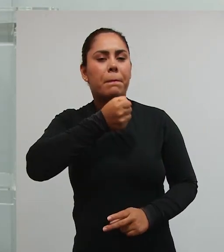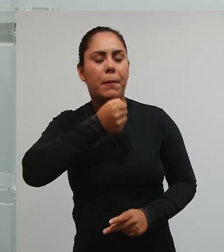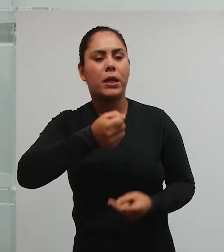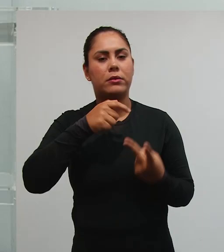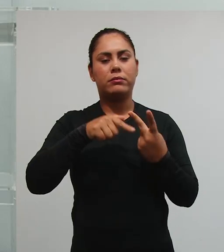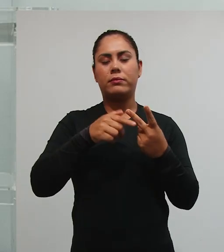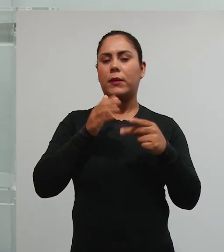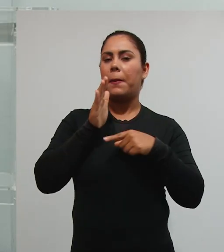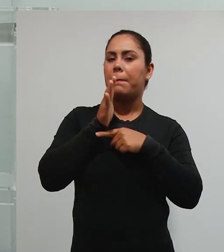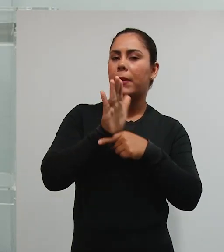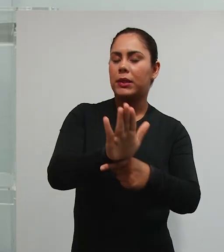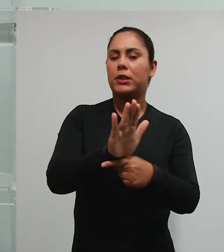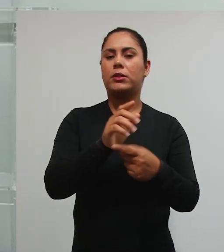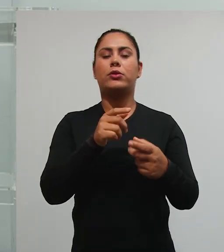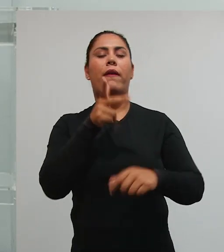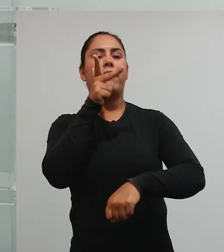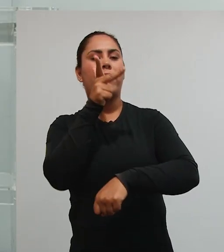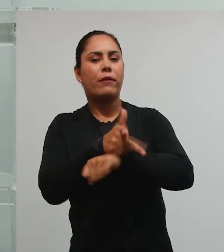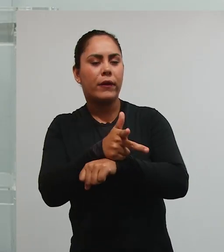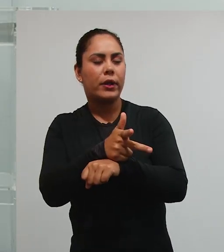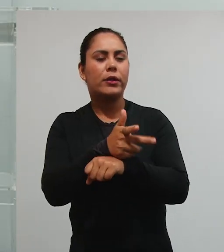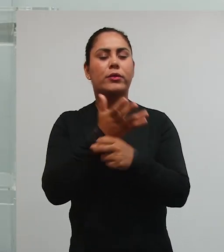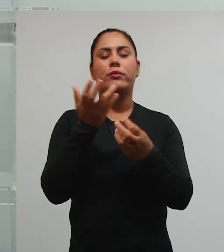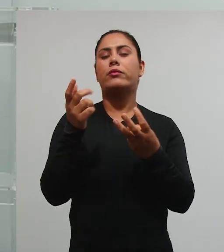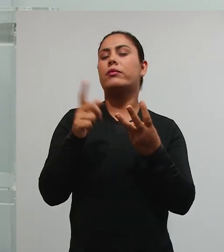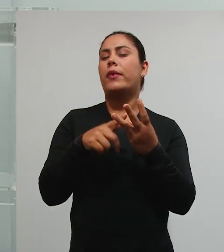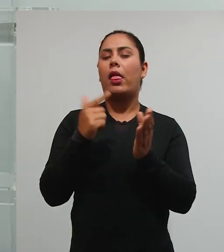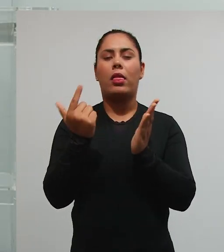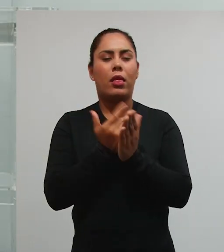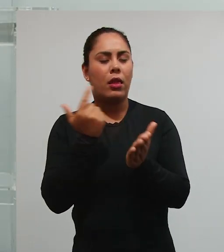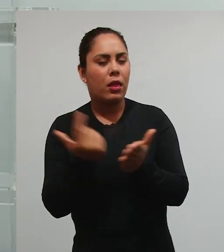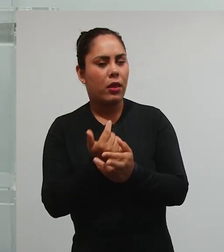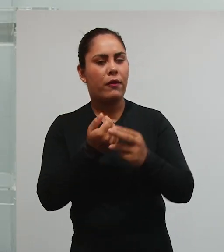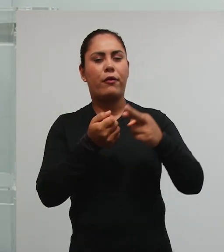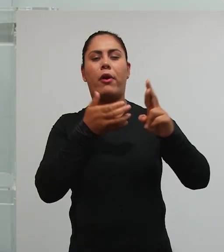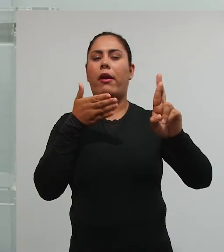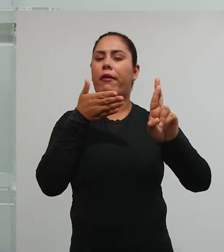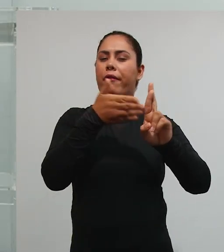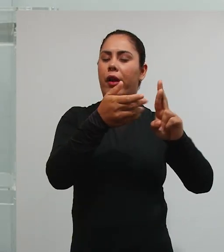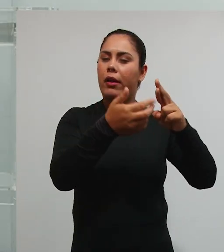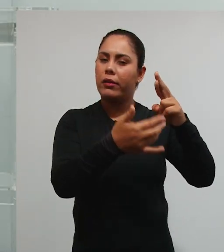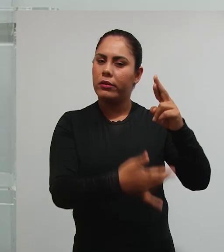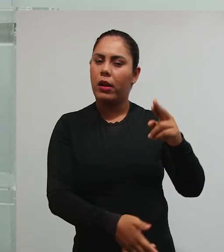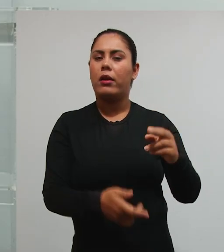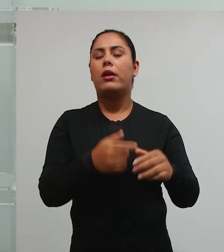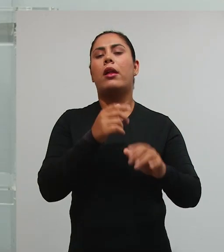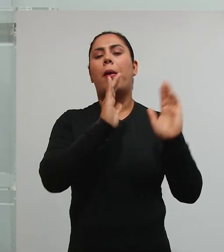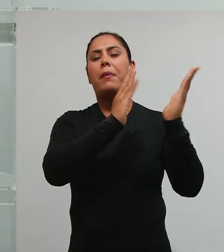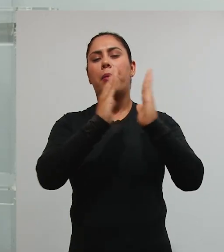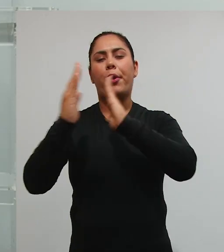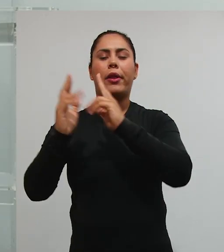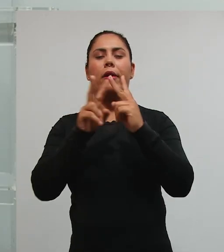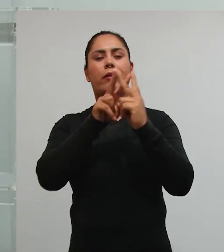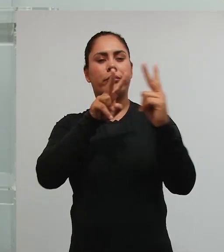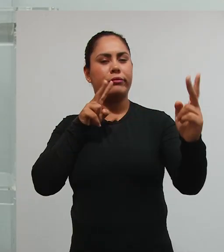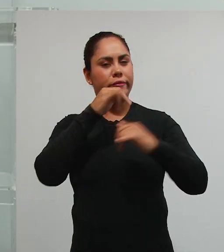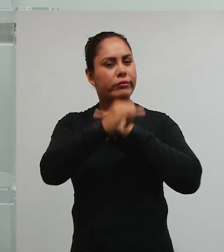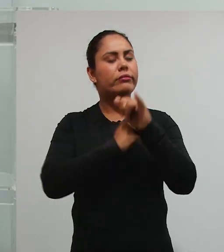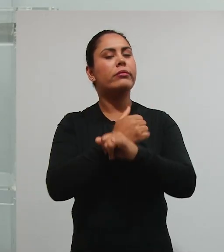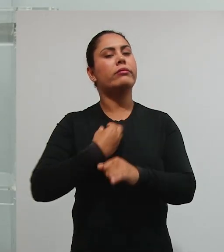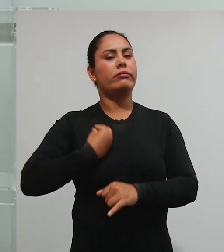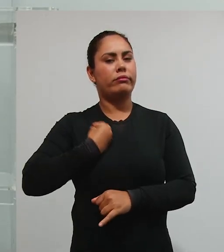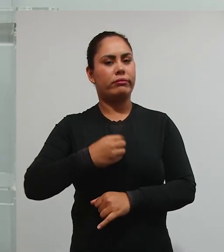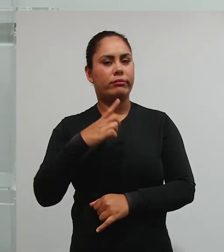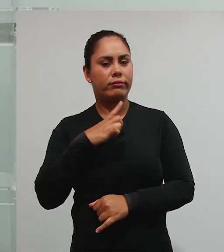entrevista, apresentação, vídeo, os livros e as referências da biblioteca digital que estão no